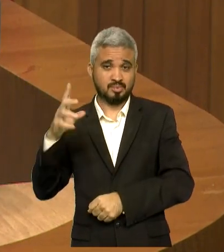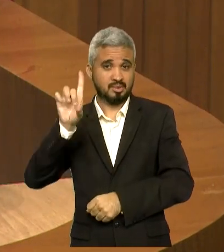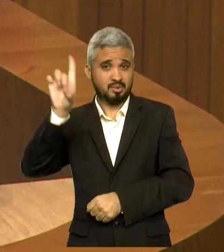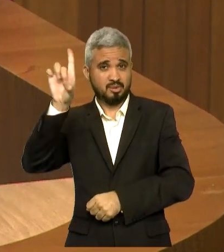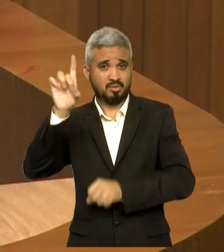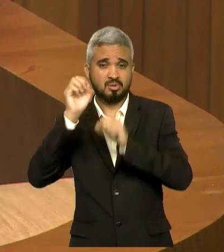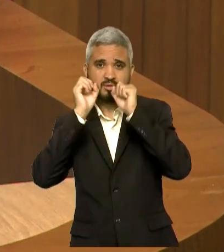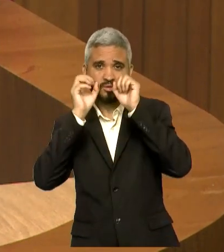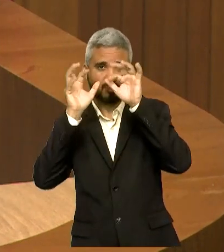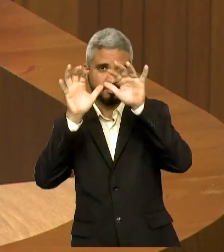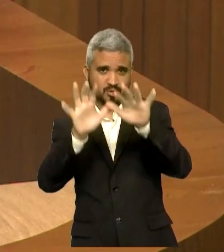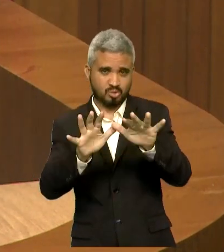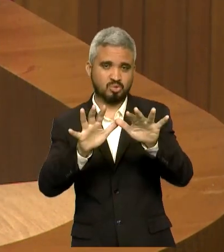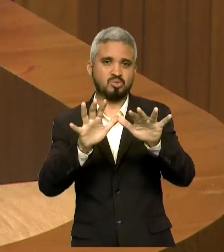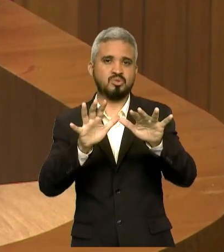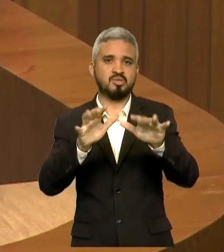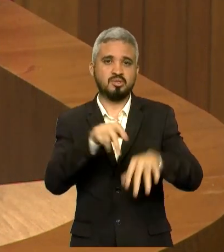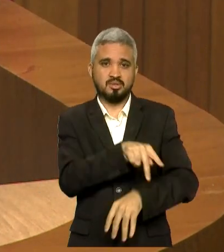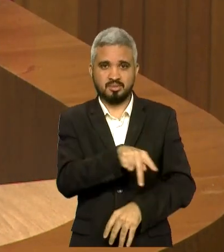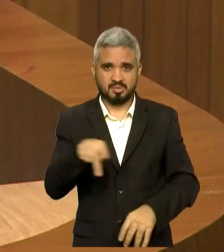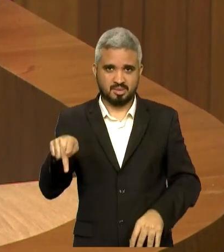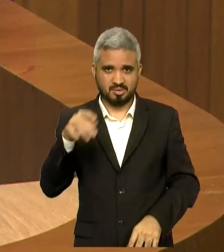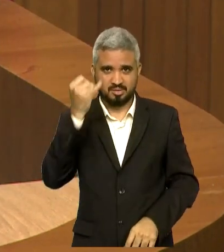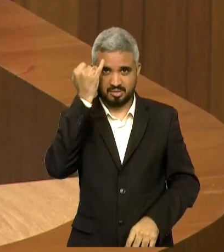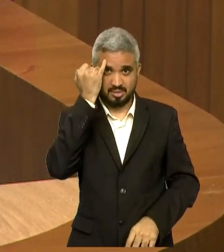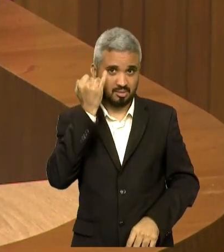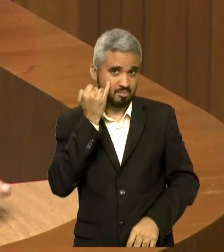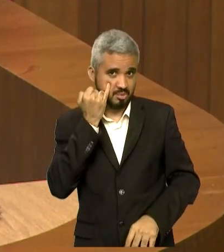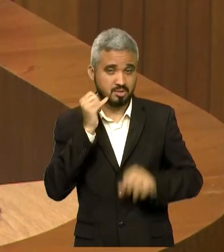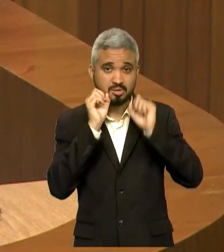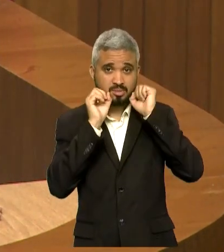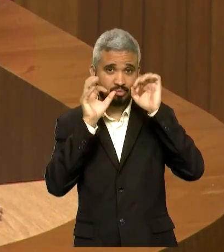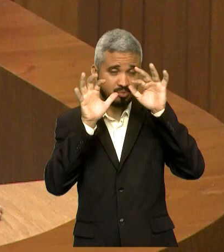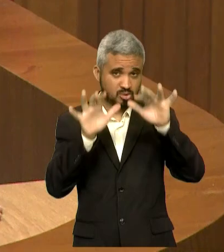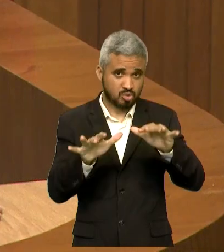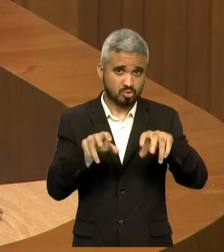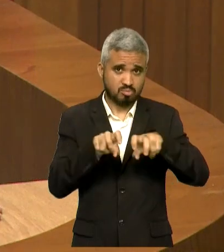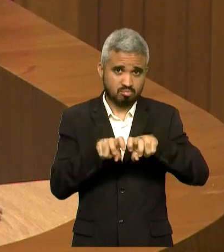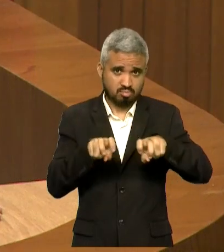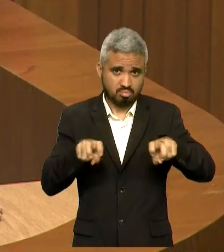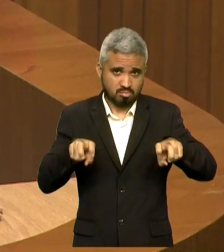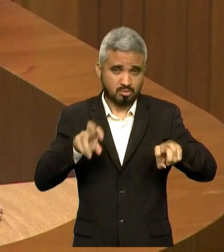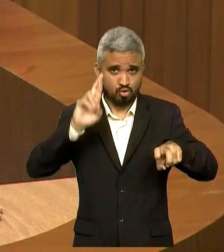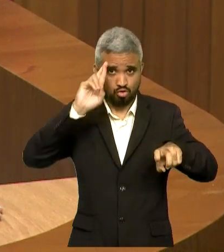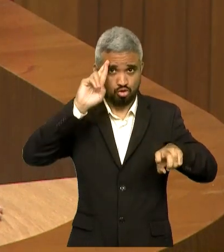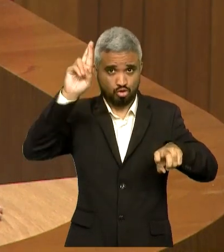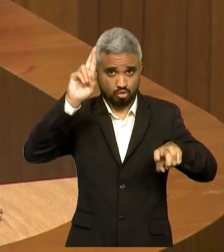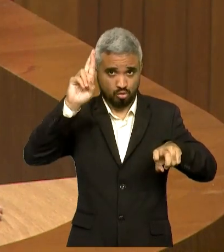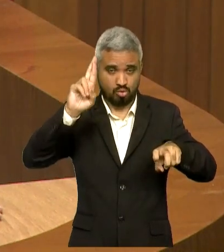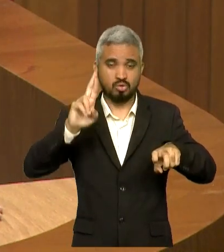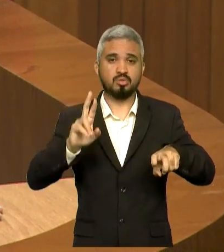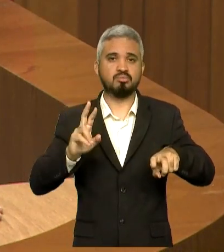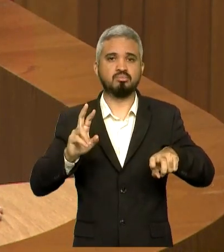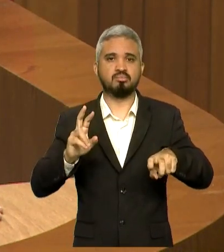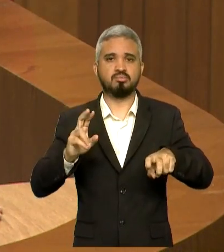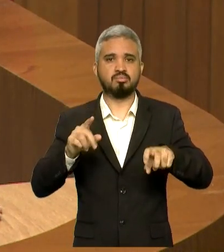a presidente Iracema Vale, que ilumine a mesa diretora e todos nós parlamentares para que possamos